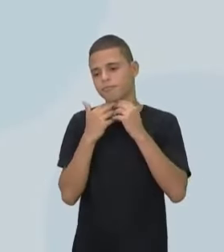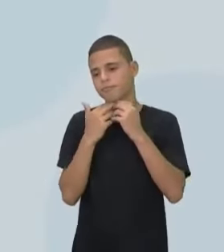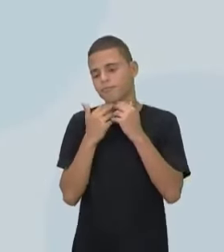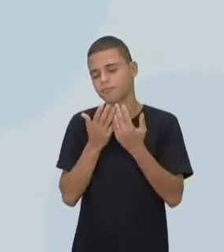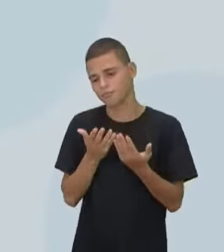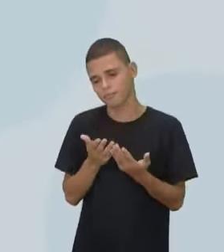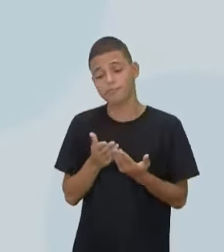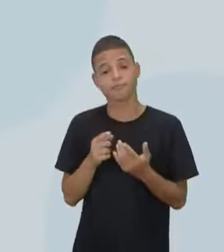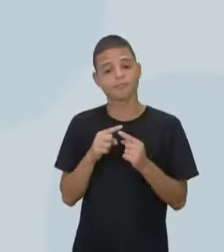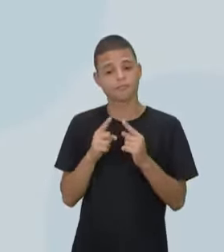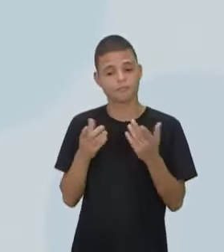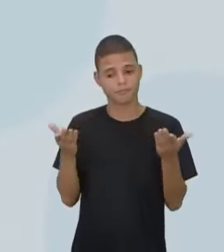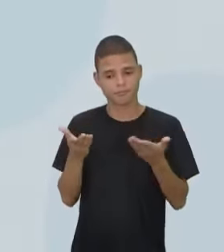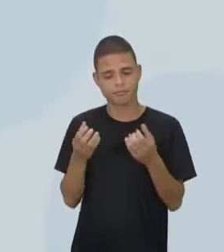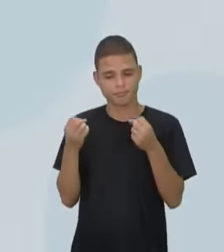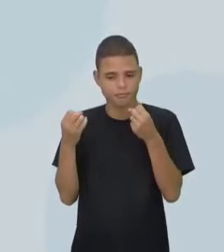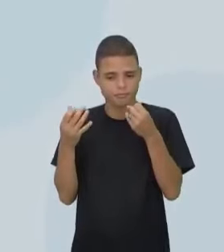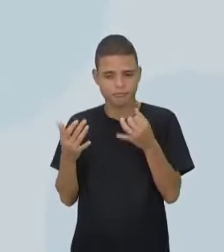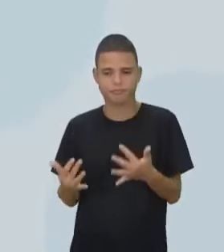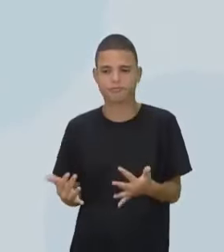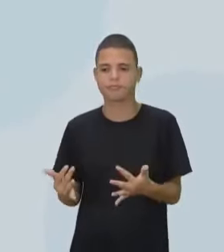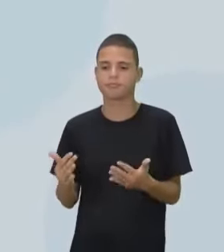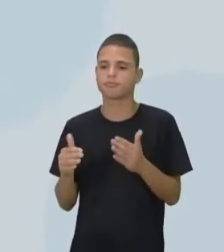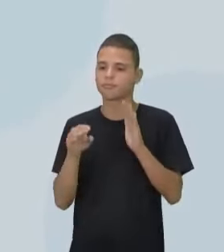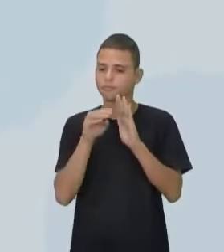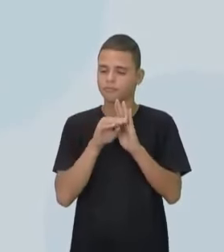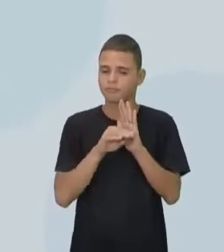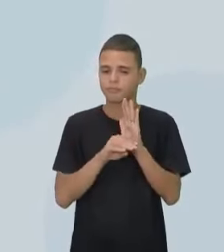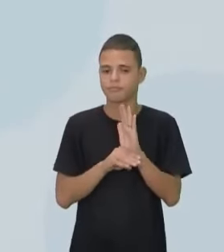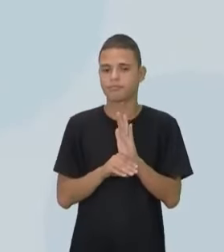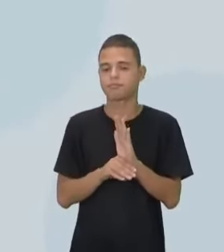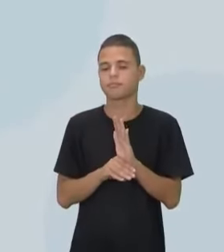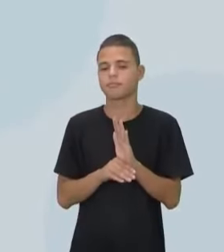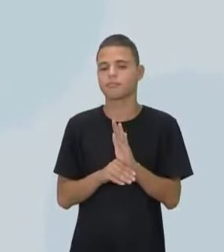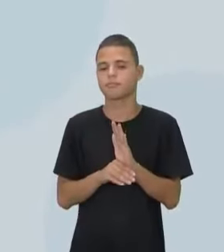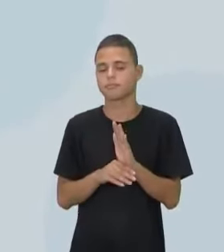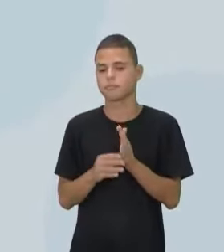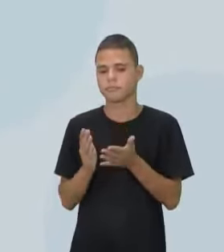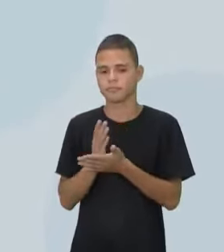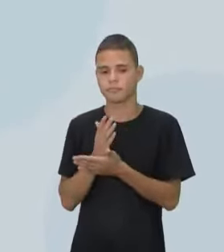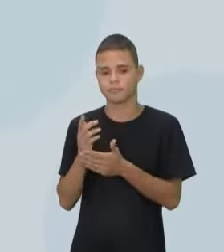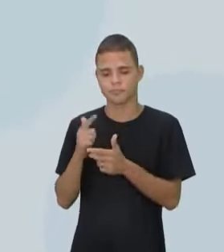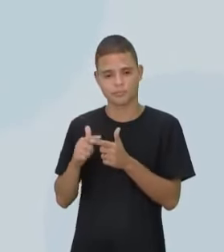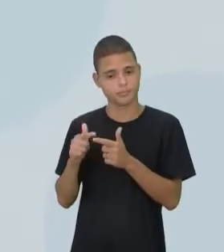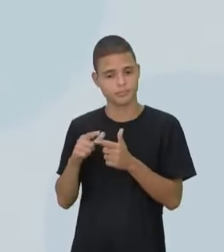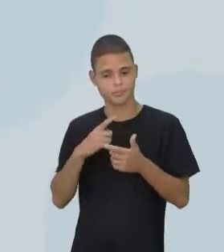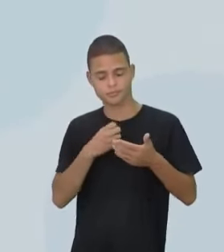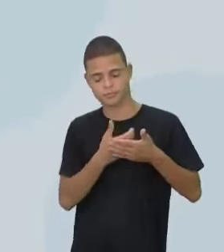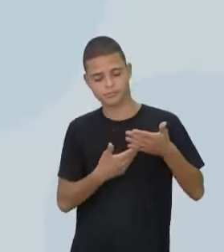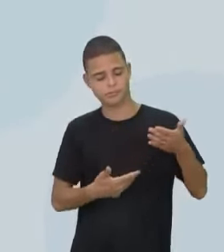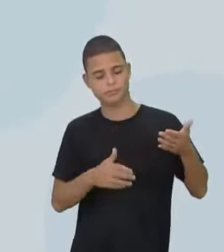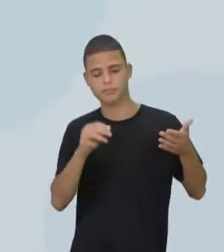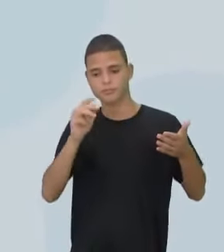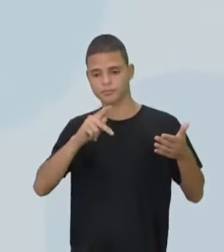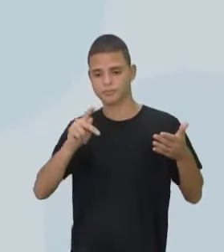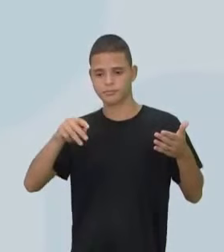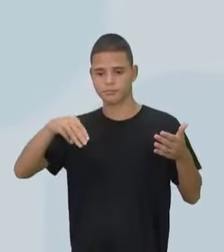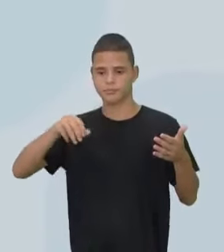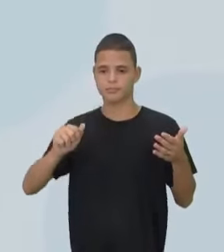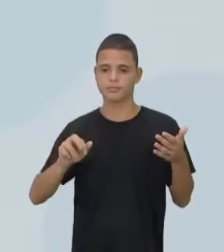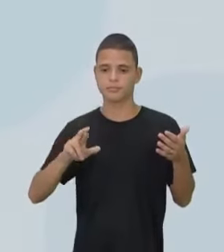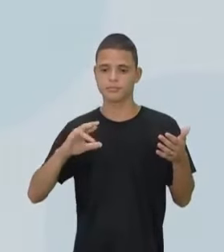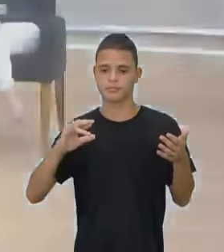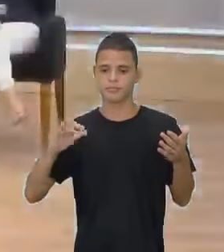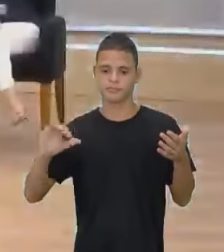então, daquelas categorias, né, dos desastres. Antes de você falar, eu só queria trazer esse comentário aqui da professora Márcia, que a gente estava falando dos rios